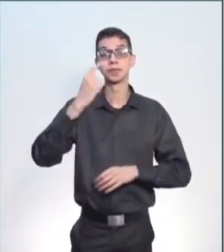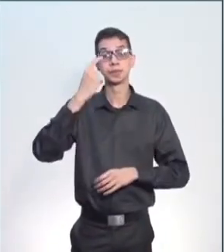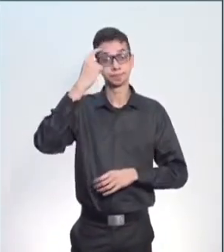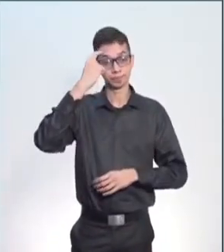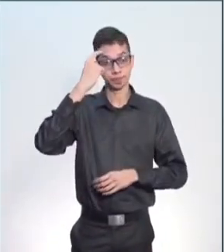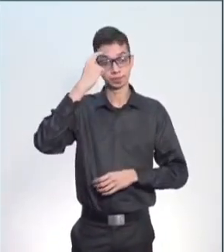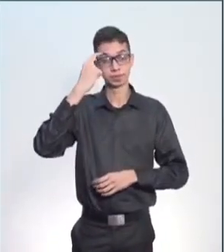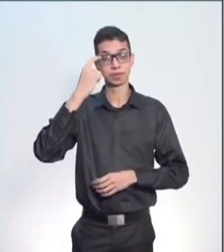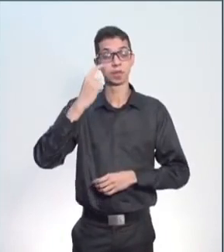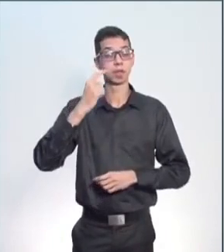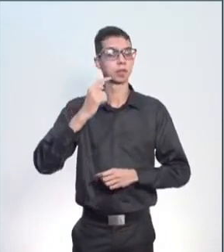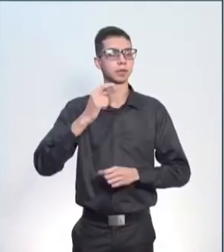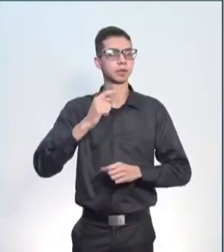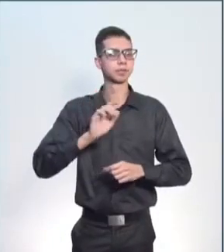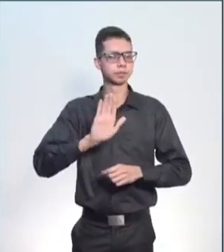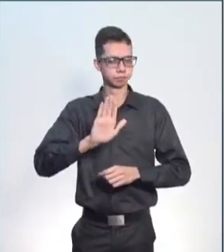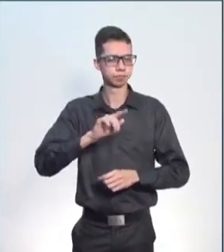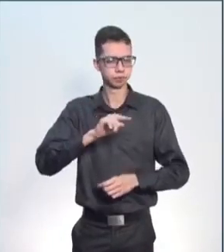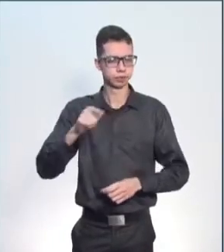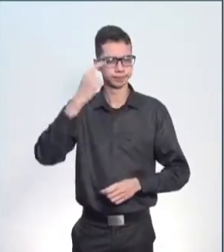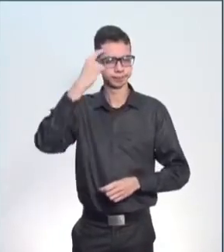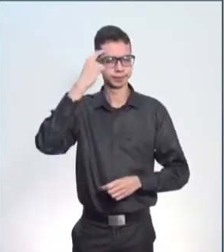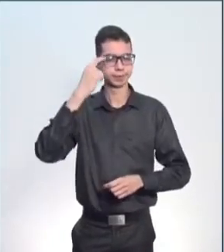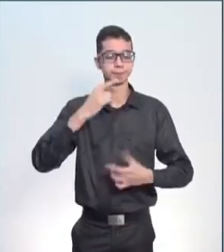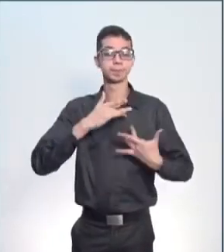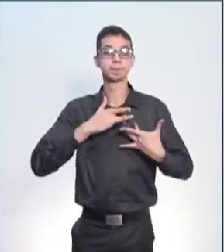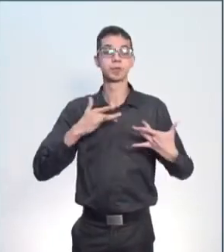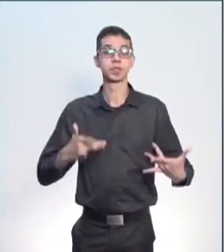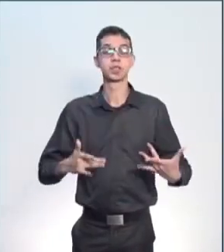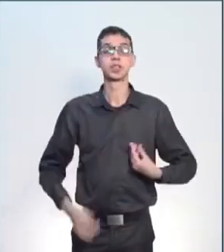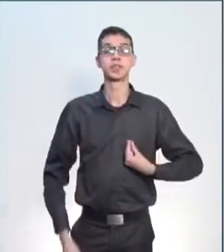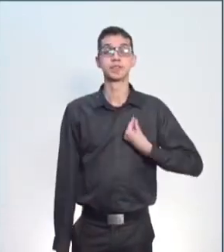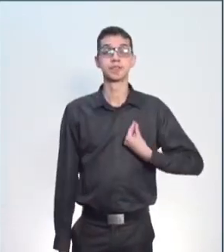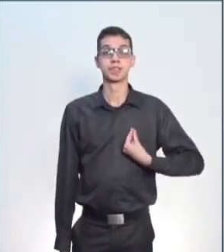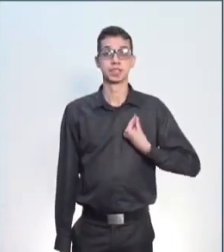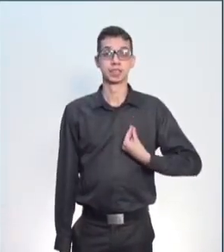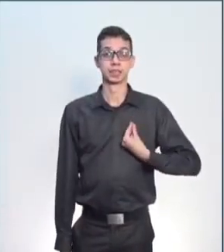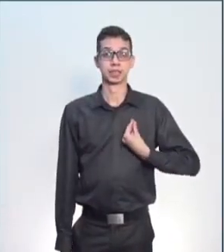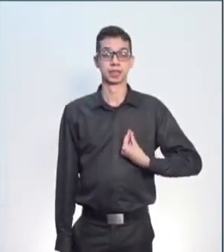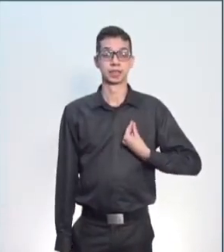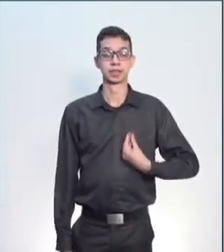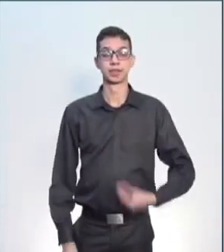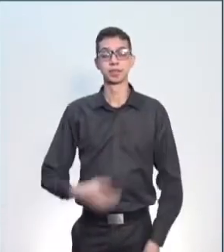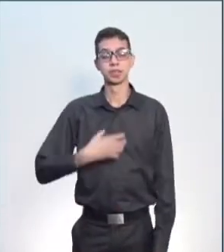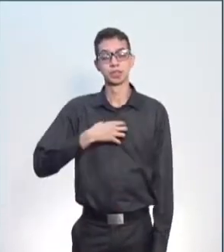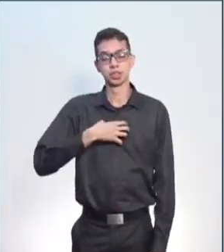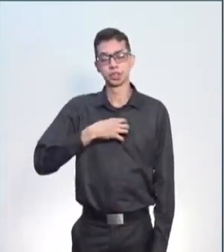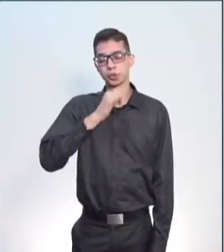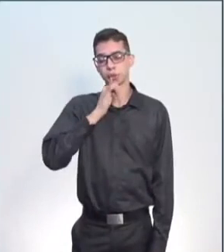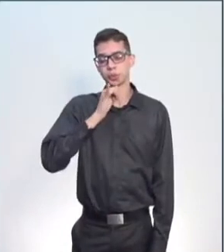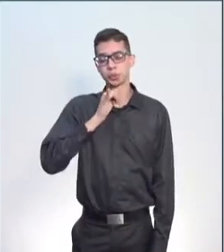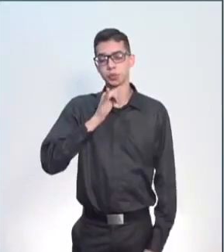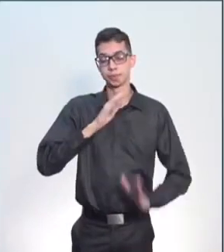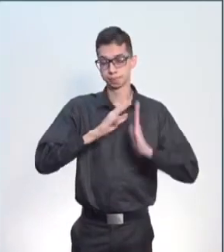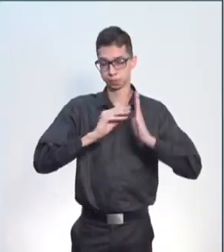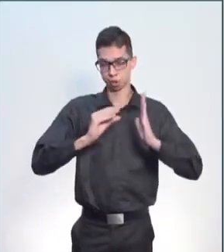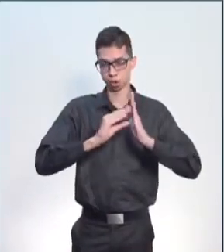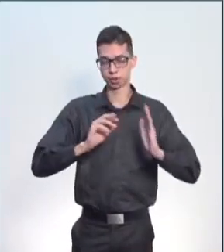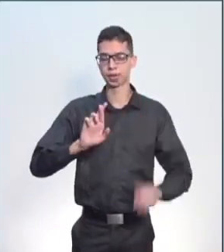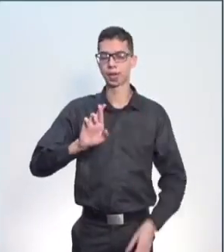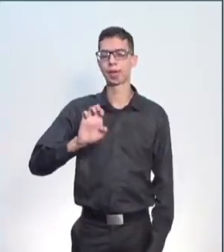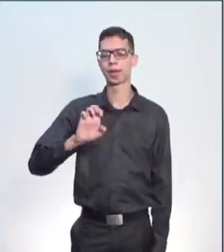Isso, vamos pensar um pouco a solidariedade na vida republicana. Quando a gente pensa